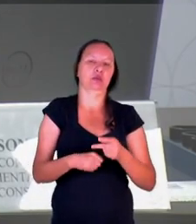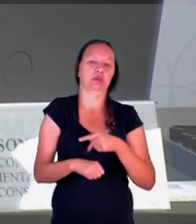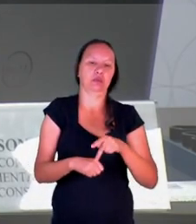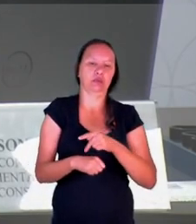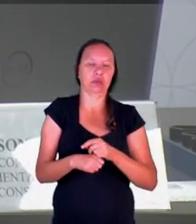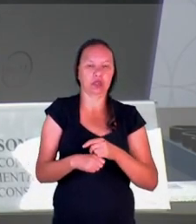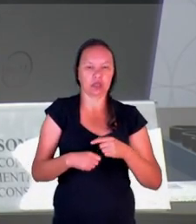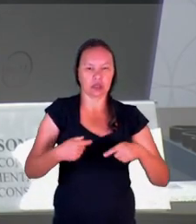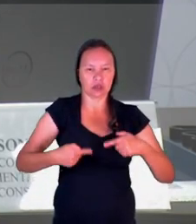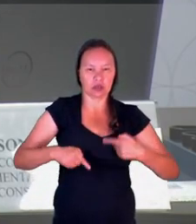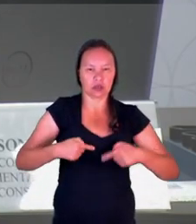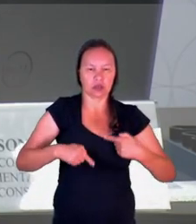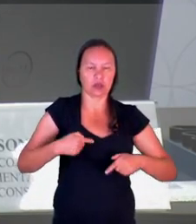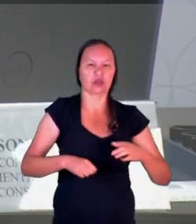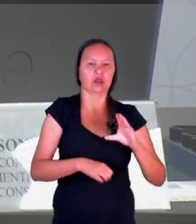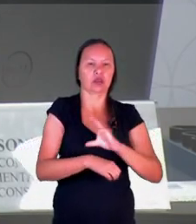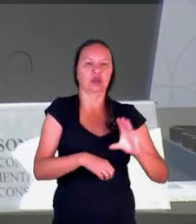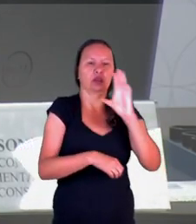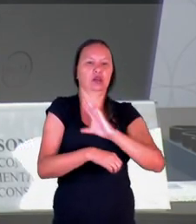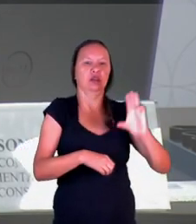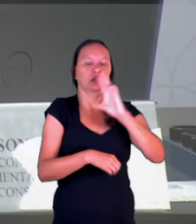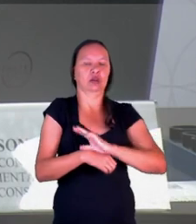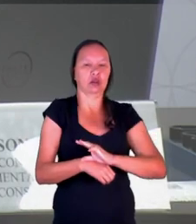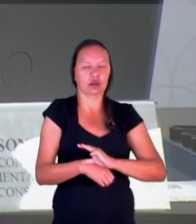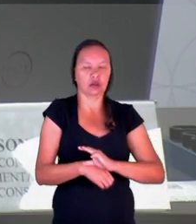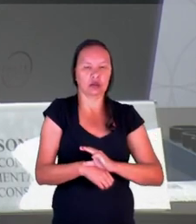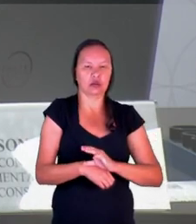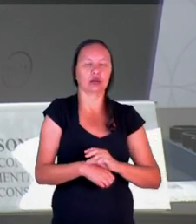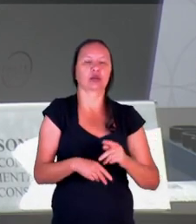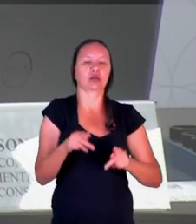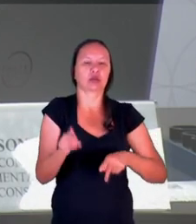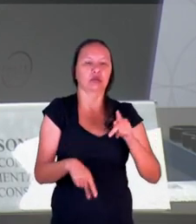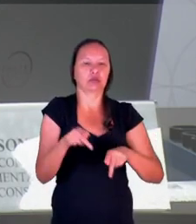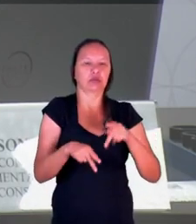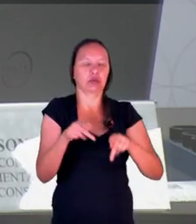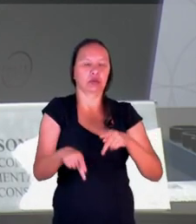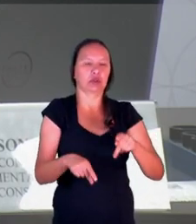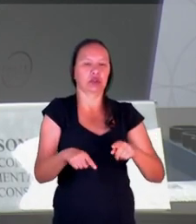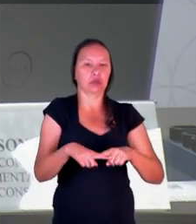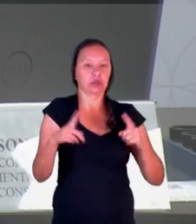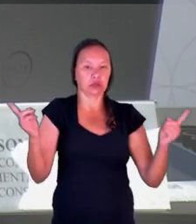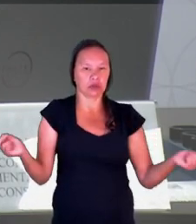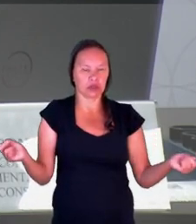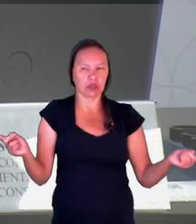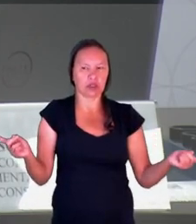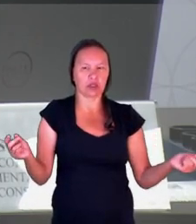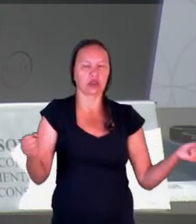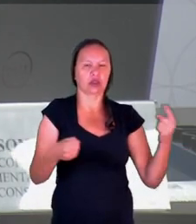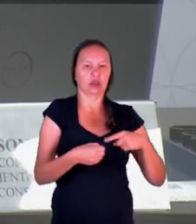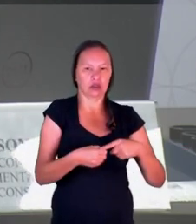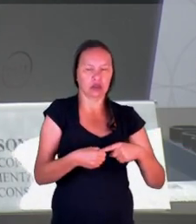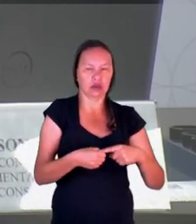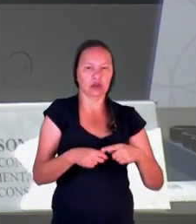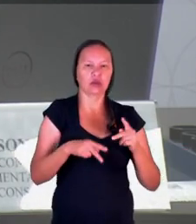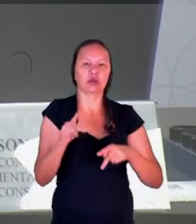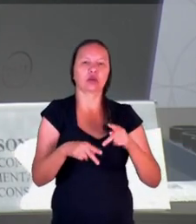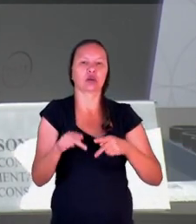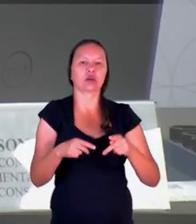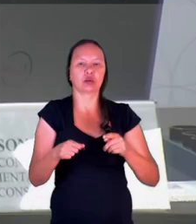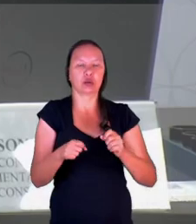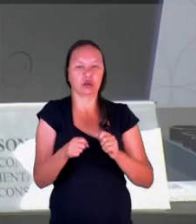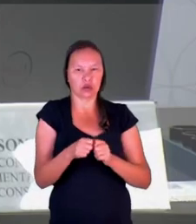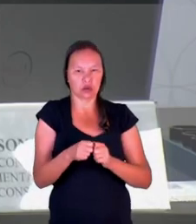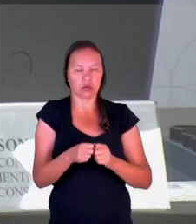uma política nacional de abastecimento popular porque ou a gente avança nesse aspecto ou